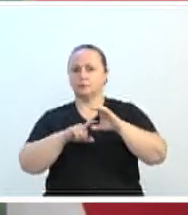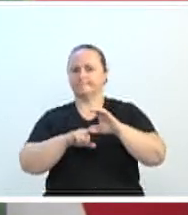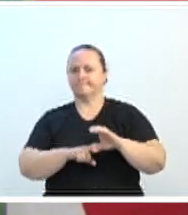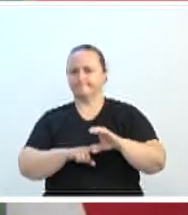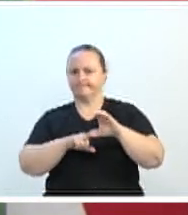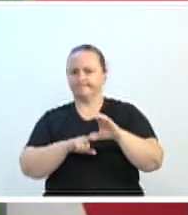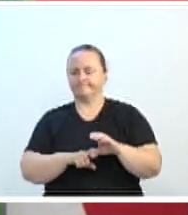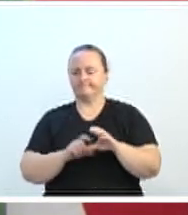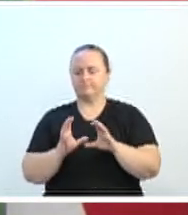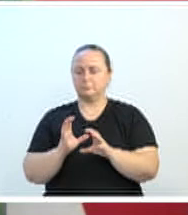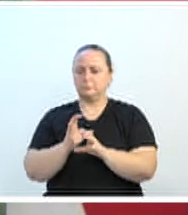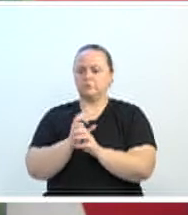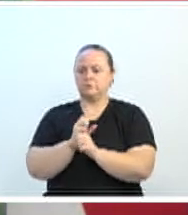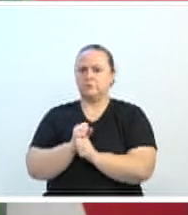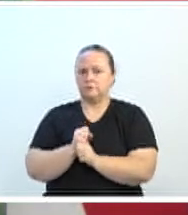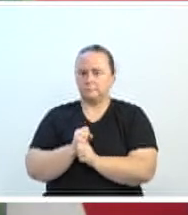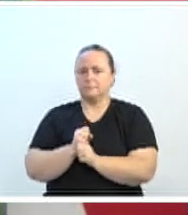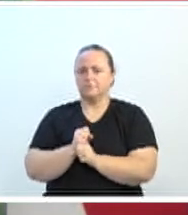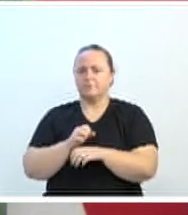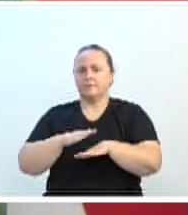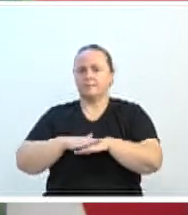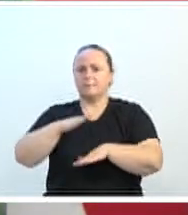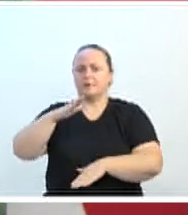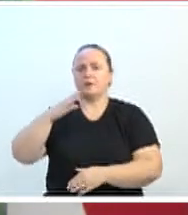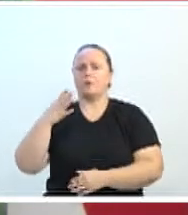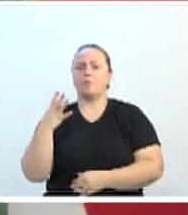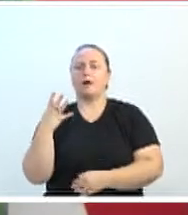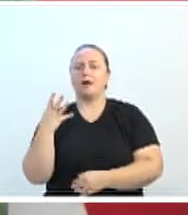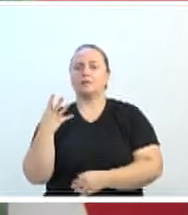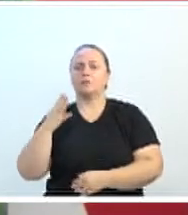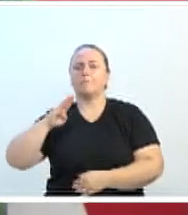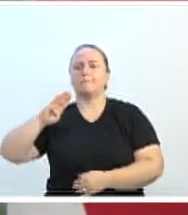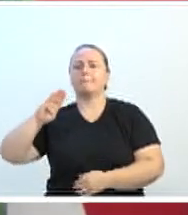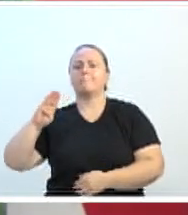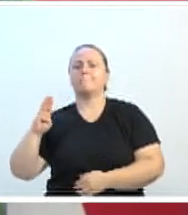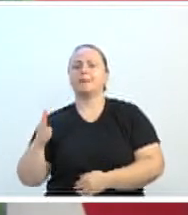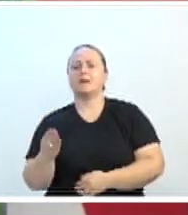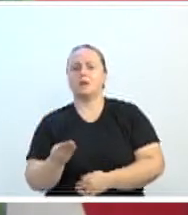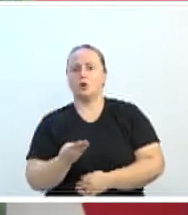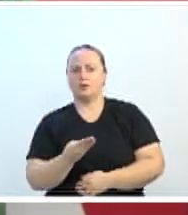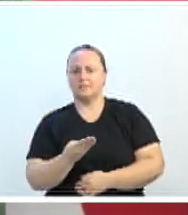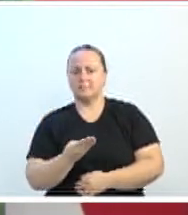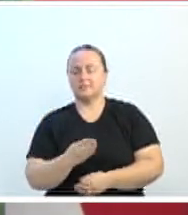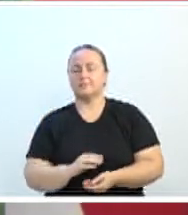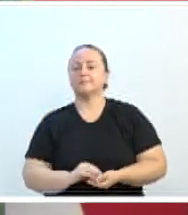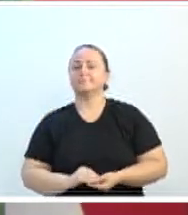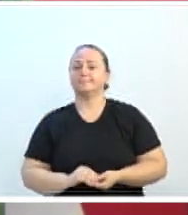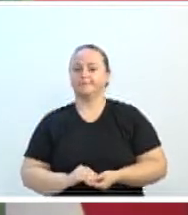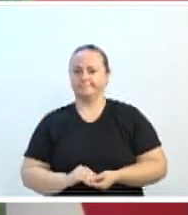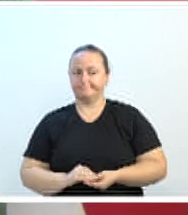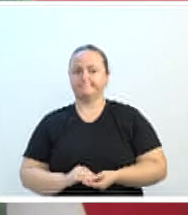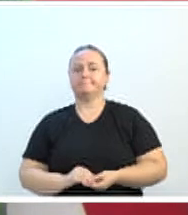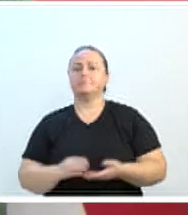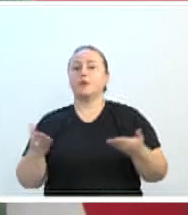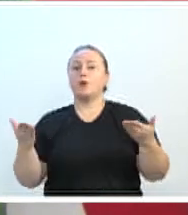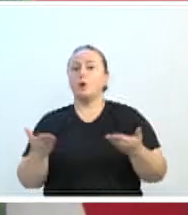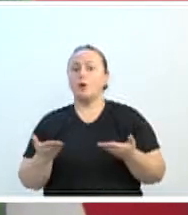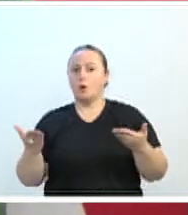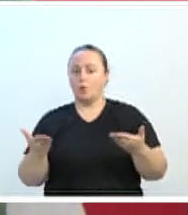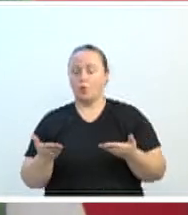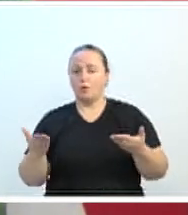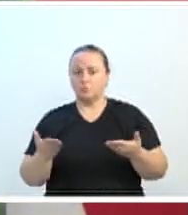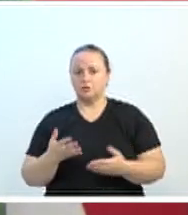cálculo atuarial é de mais de 4 bilhões de reais. A dívida hoje, atualizada